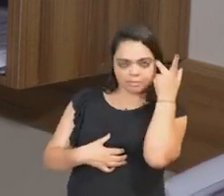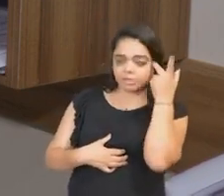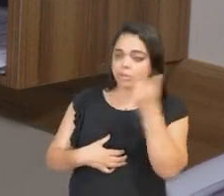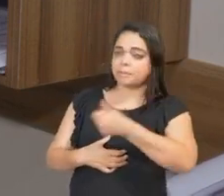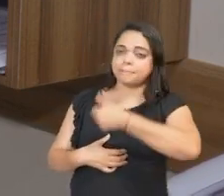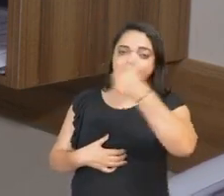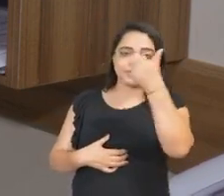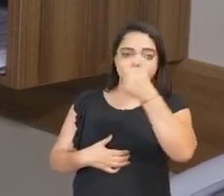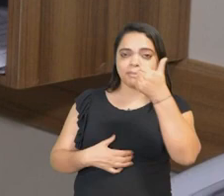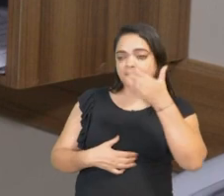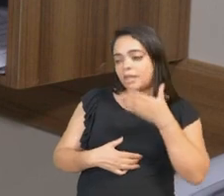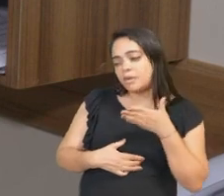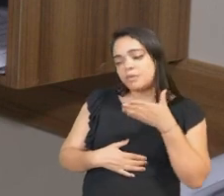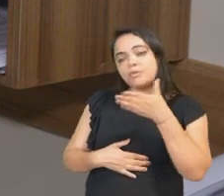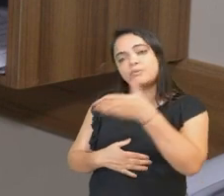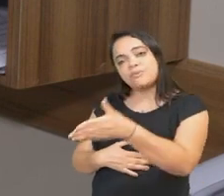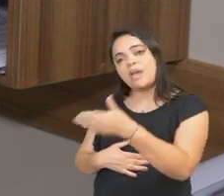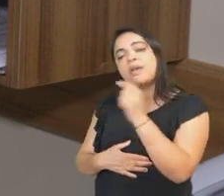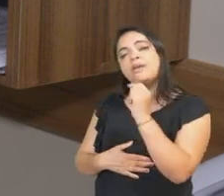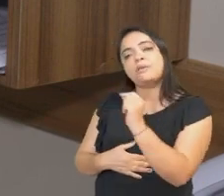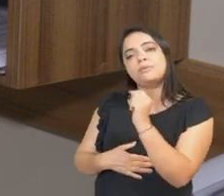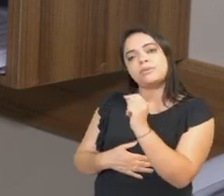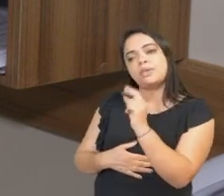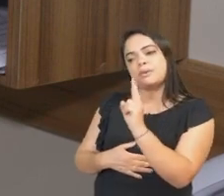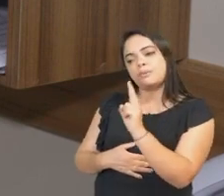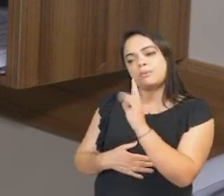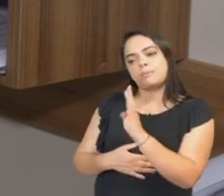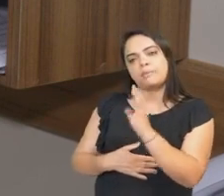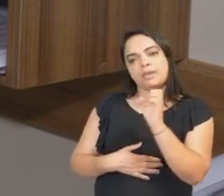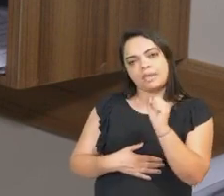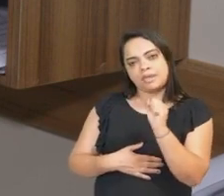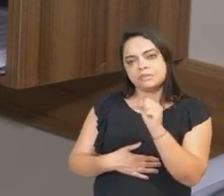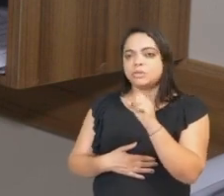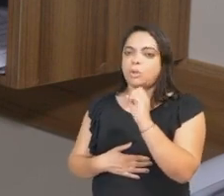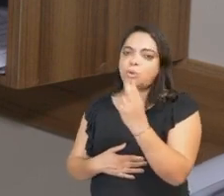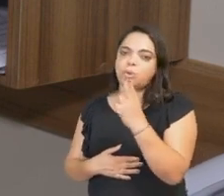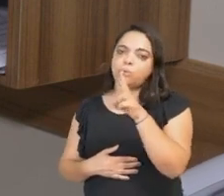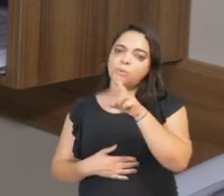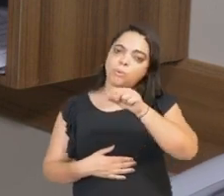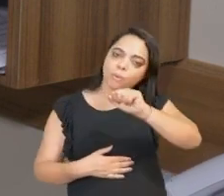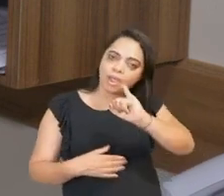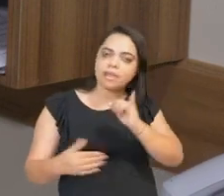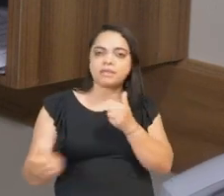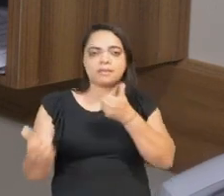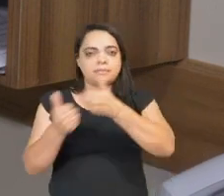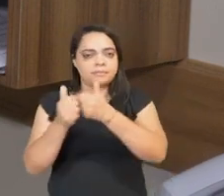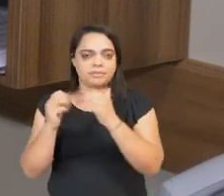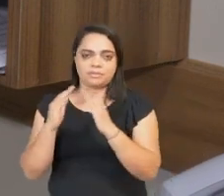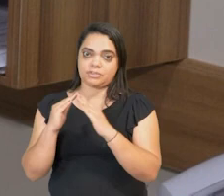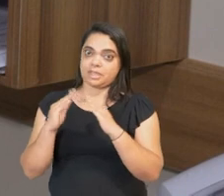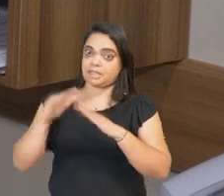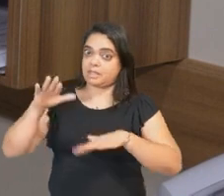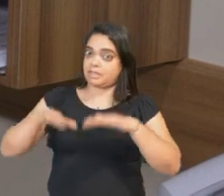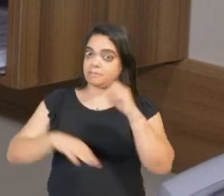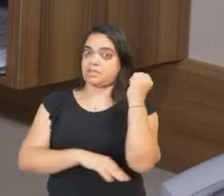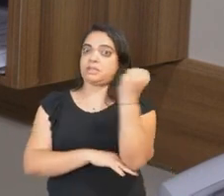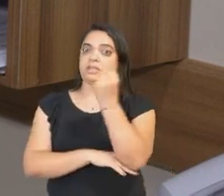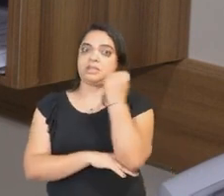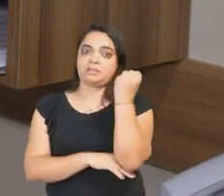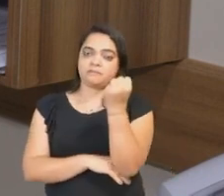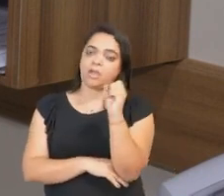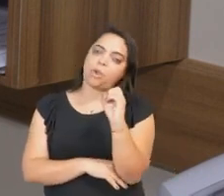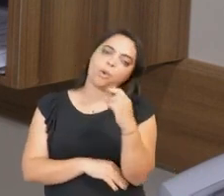o paciente inicialmente ele precisa procurar a unidade de saúde mais próxima da sua casa dependendo da gravidade